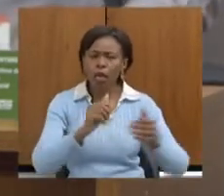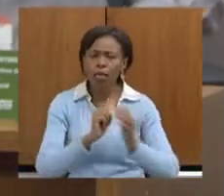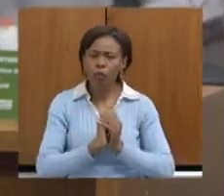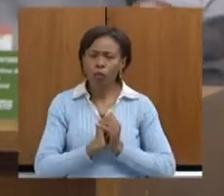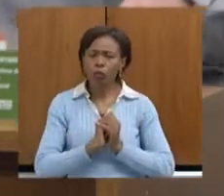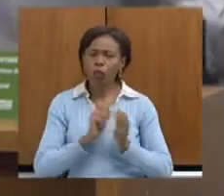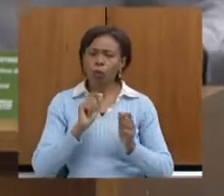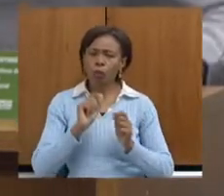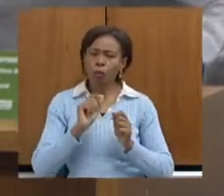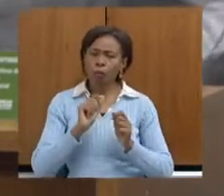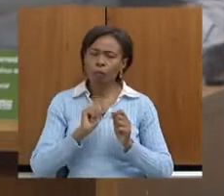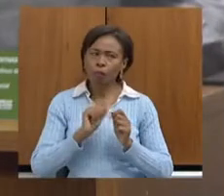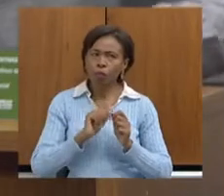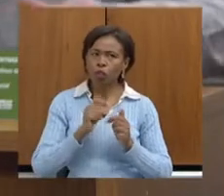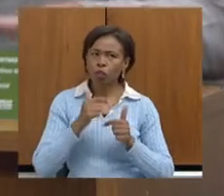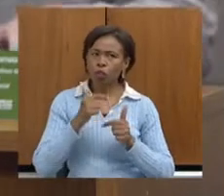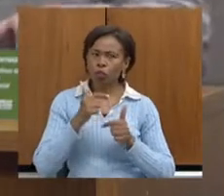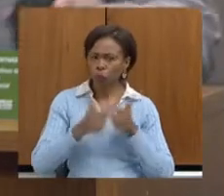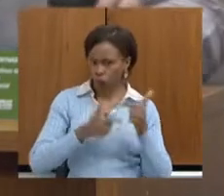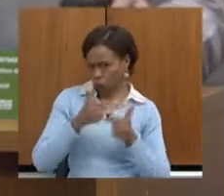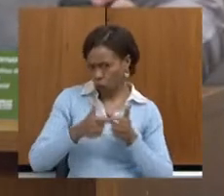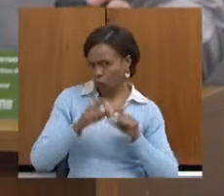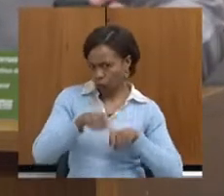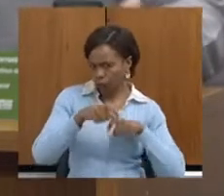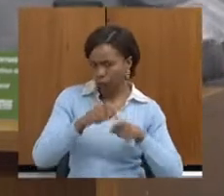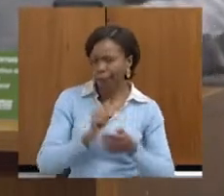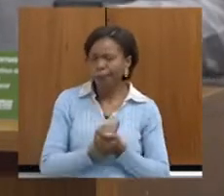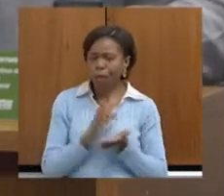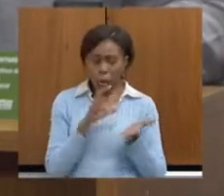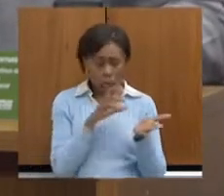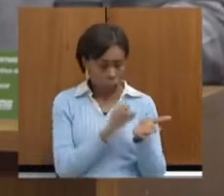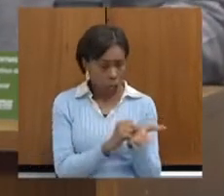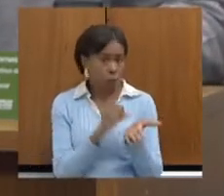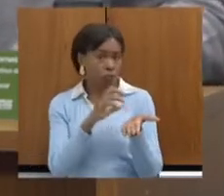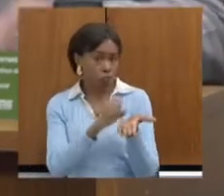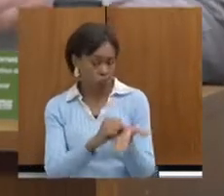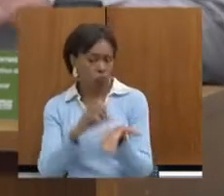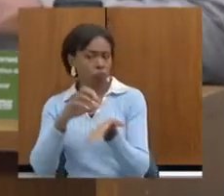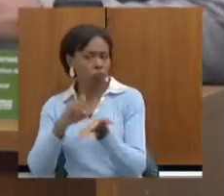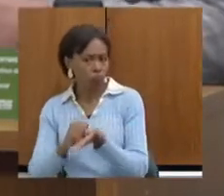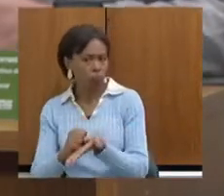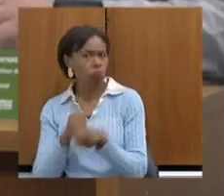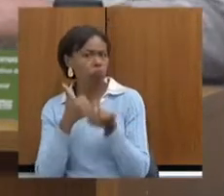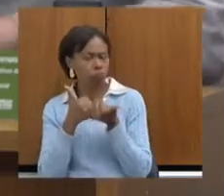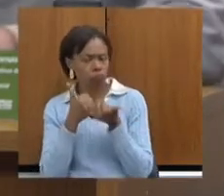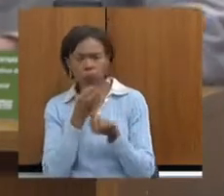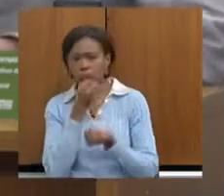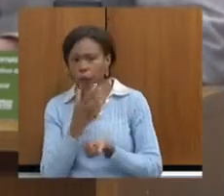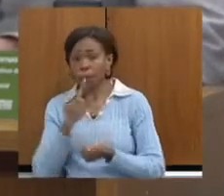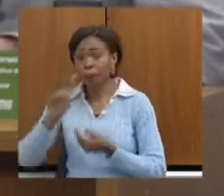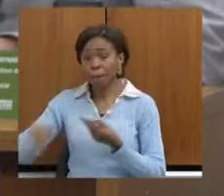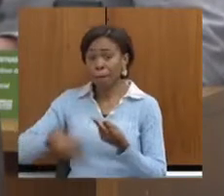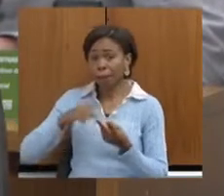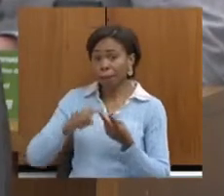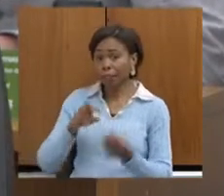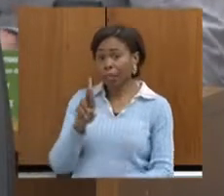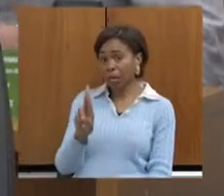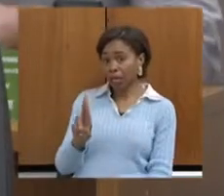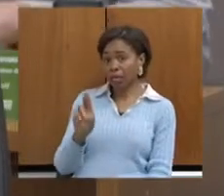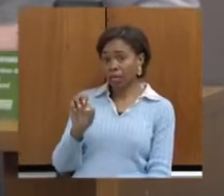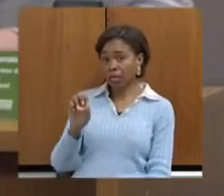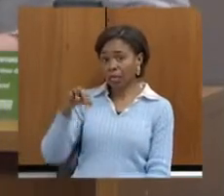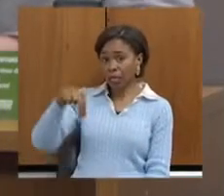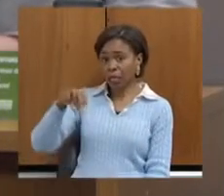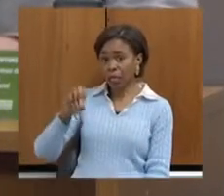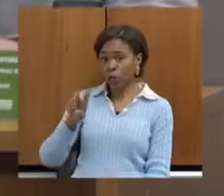os produtor rural E aí fiz tudo bem até aí chegou um ponto e depois veio a renova né o nome tão bonito